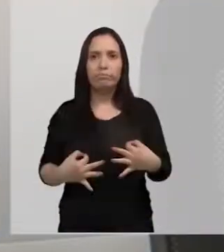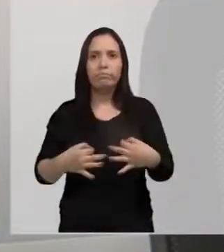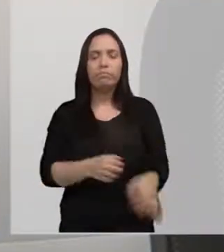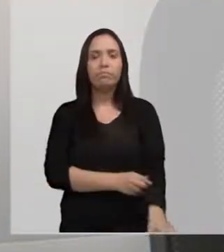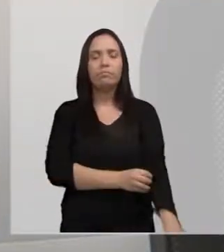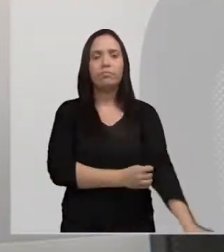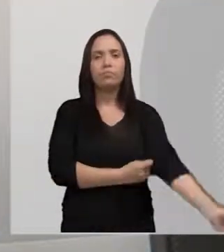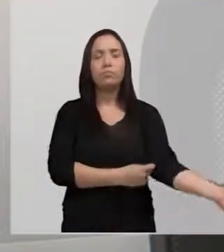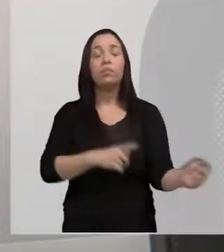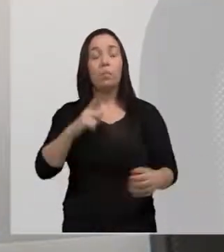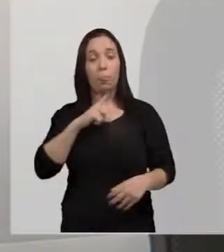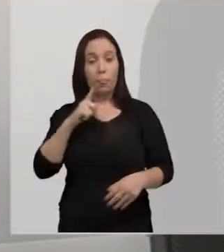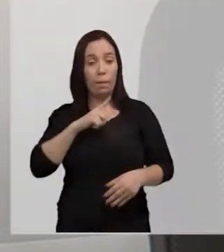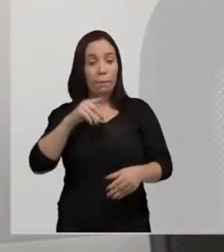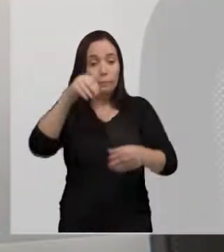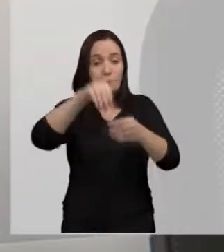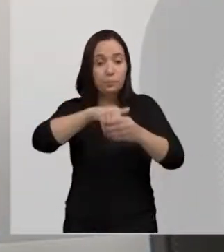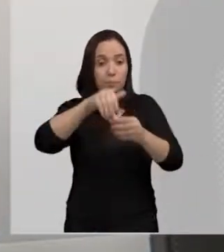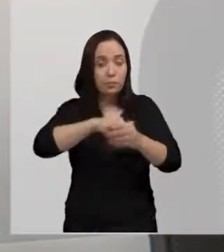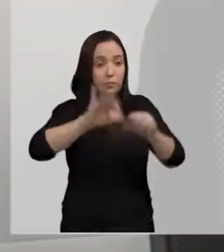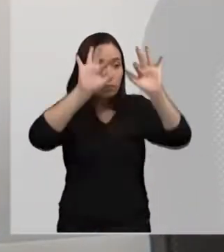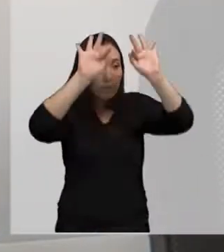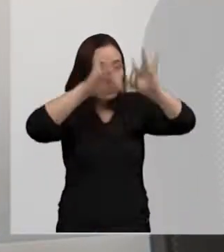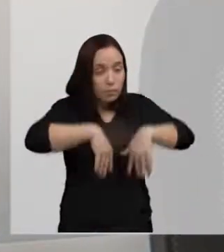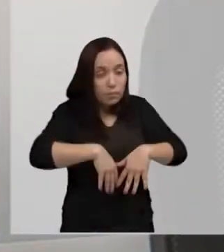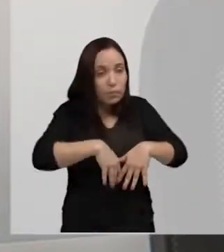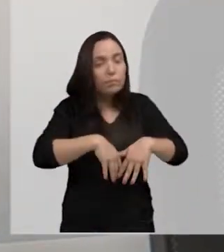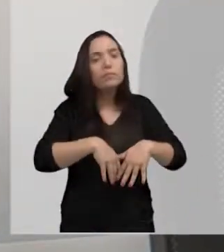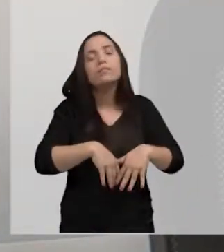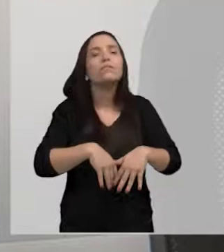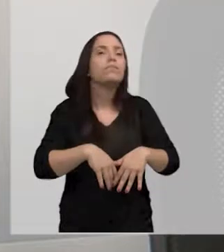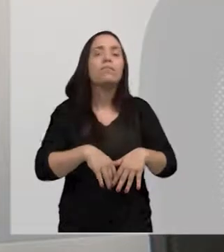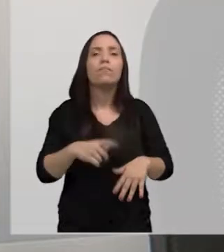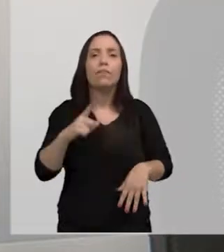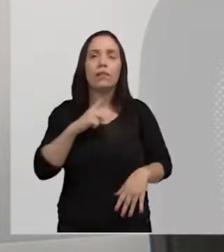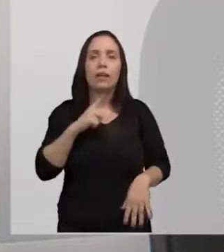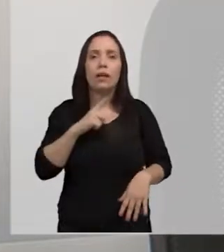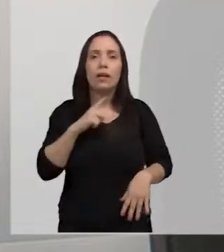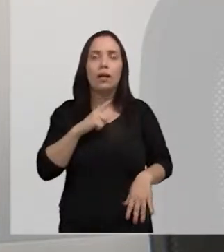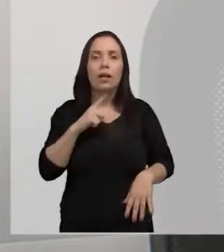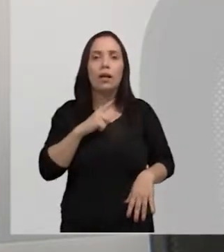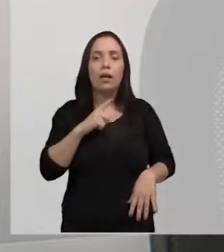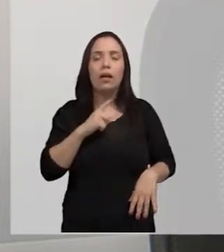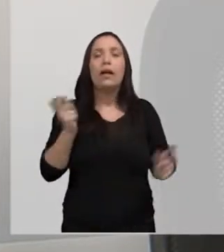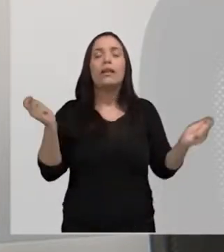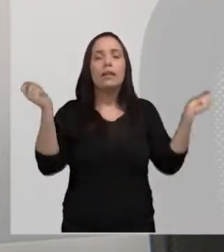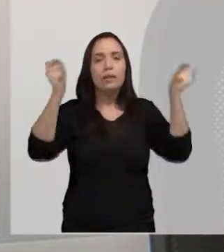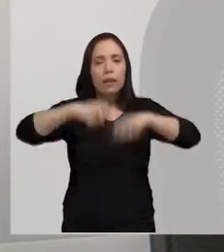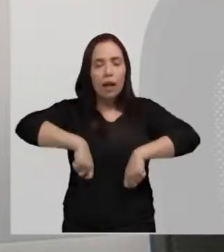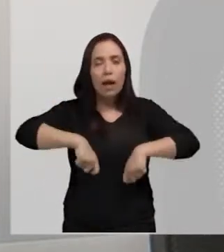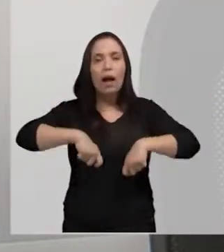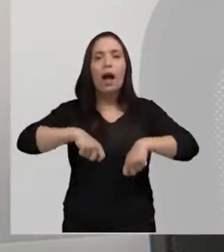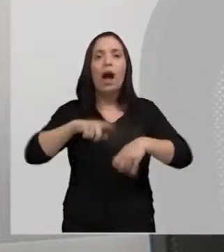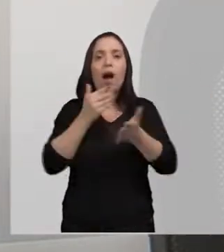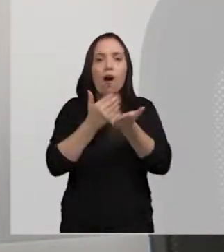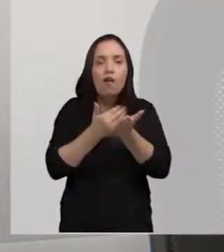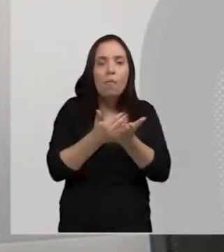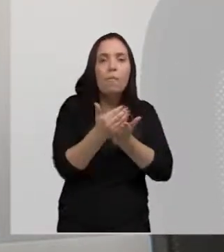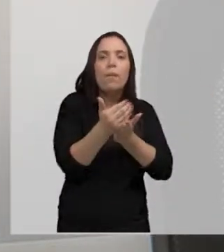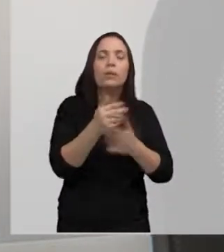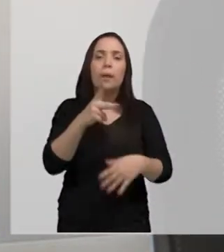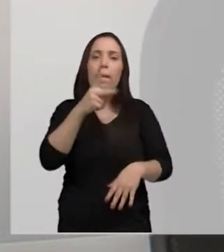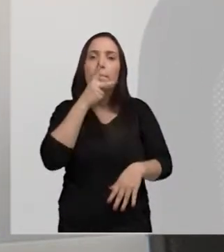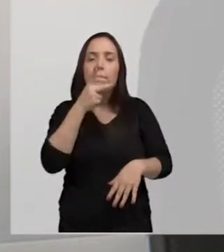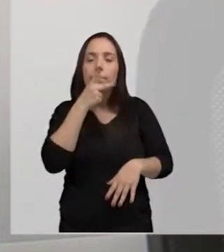eleição com quase 13% dos votos válidos, com condições de montar uma nova frente